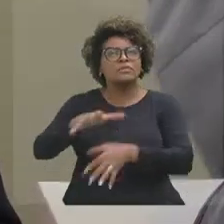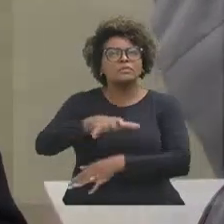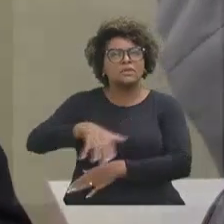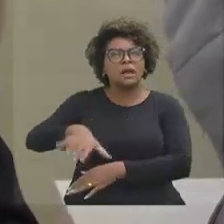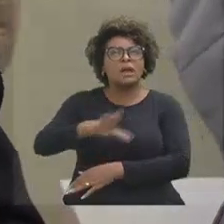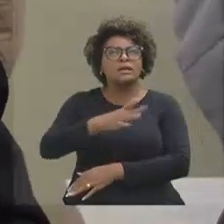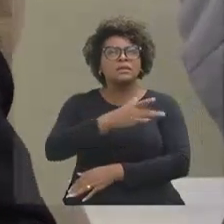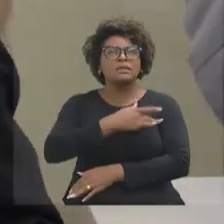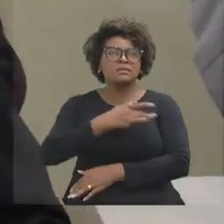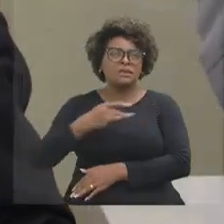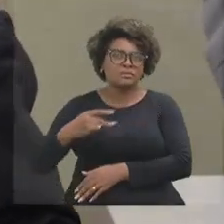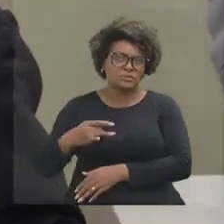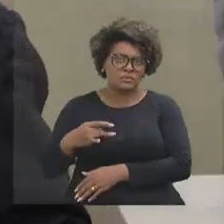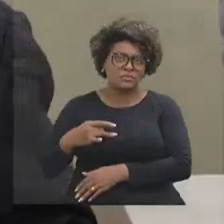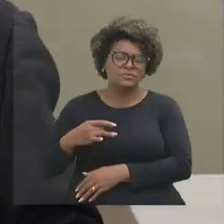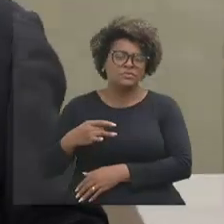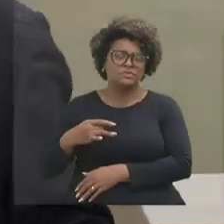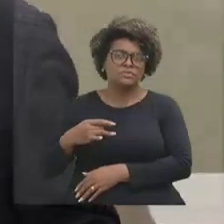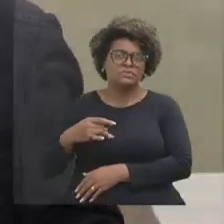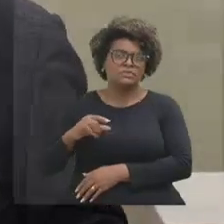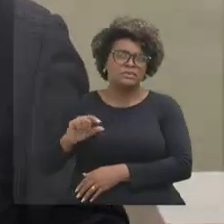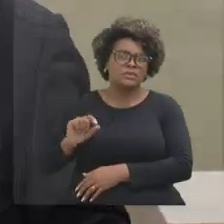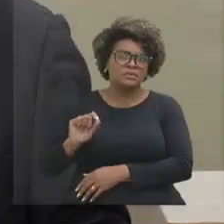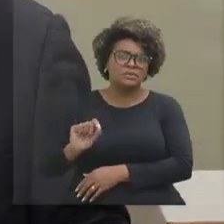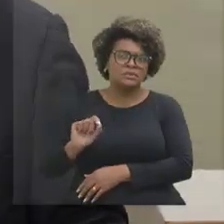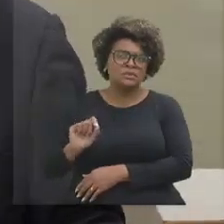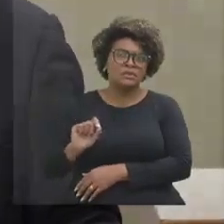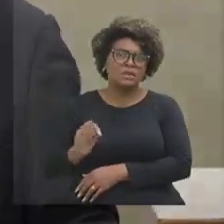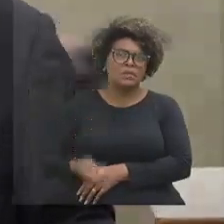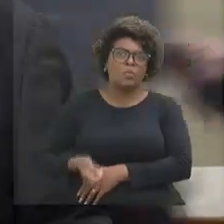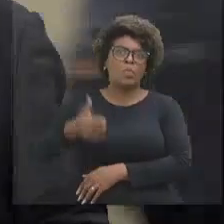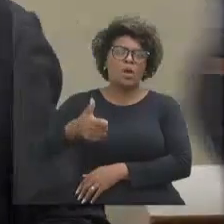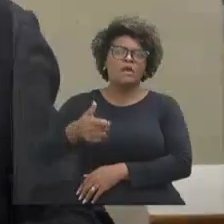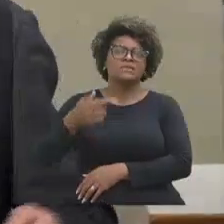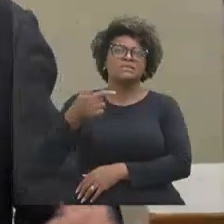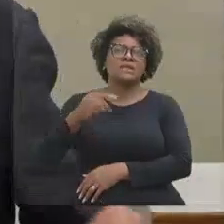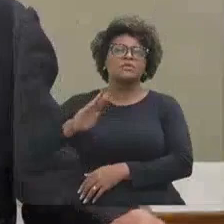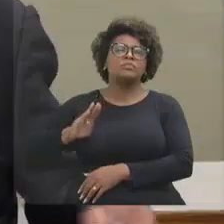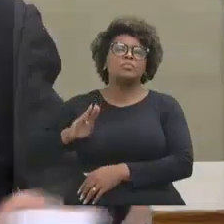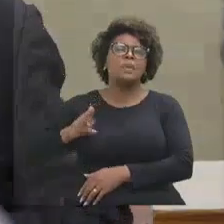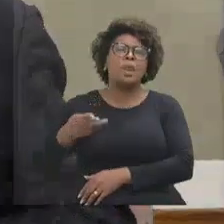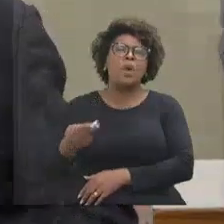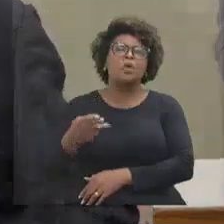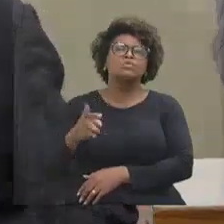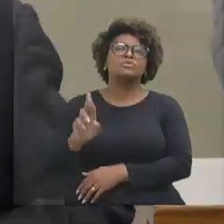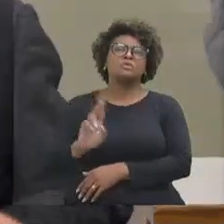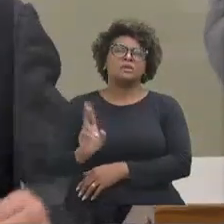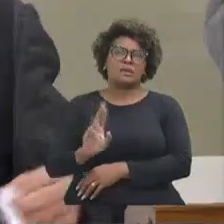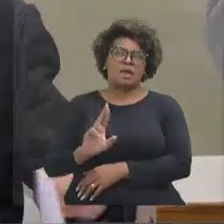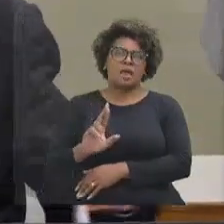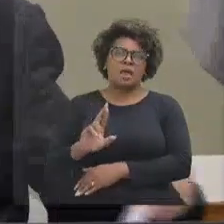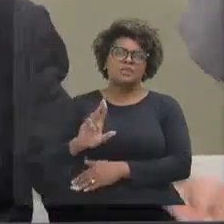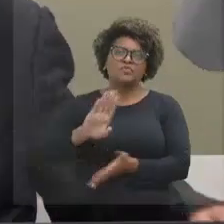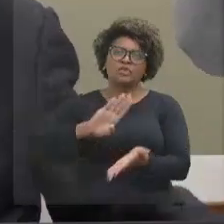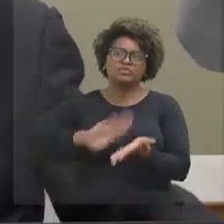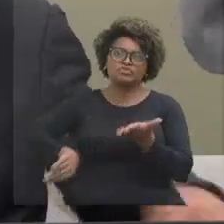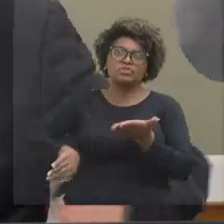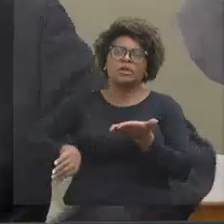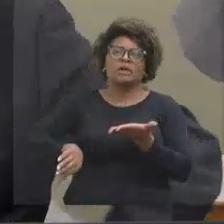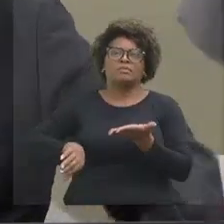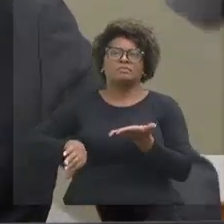saúde onde quase 7 bilhões de reais foram retirados